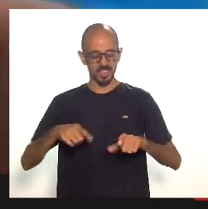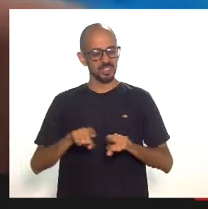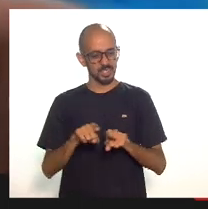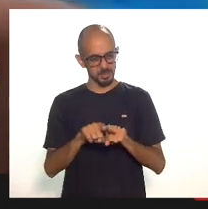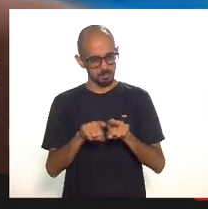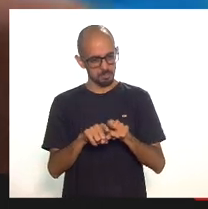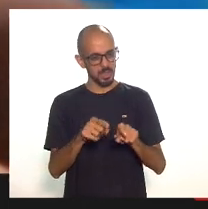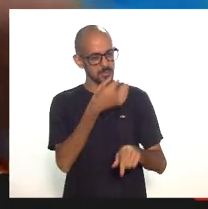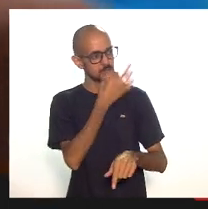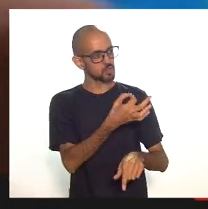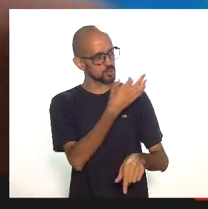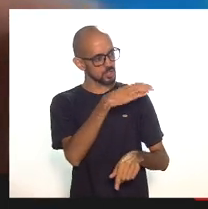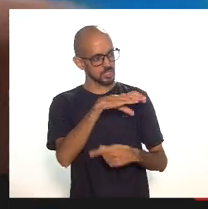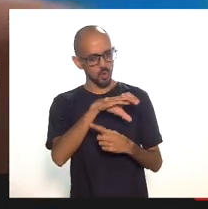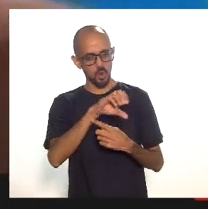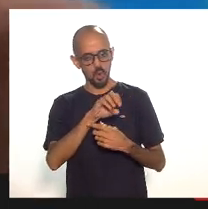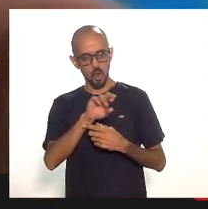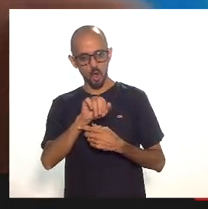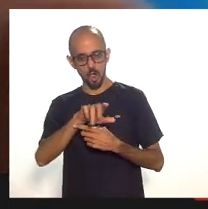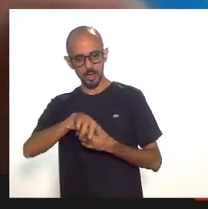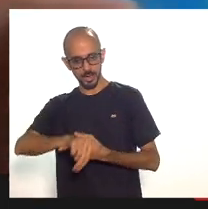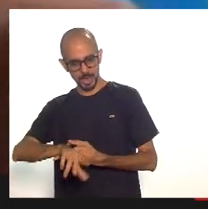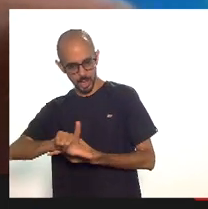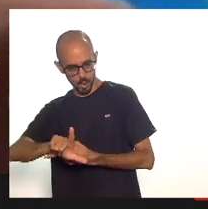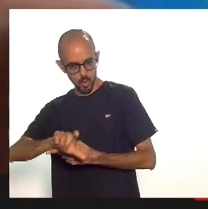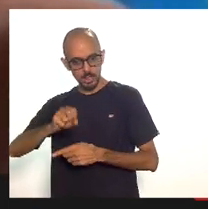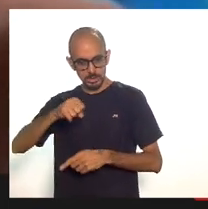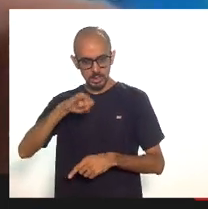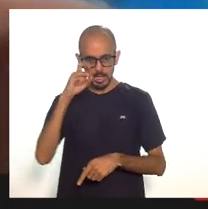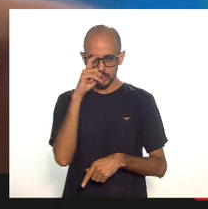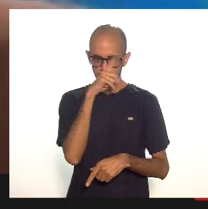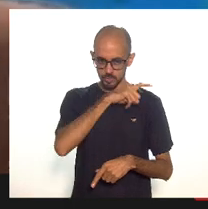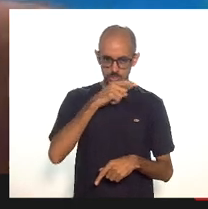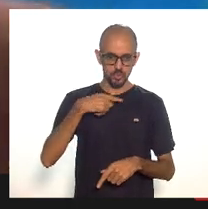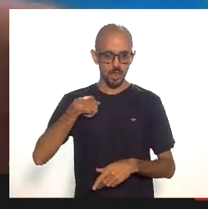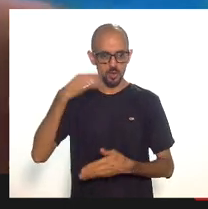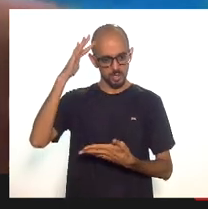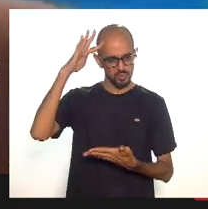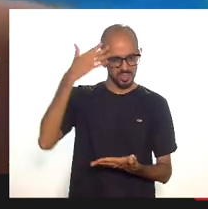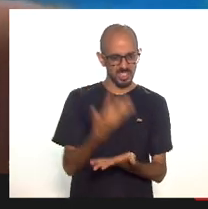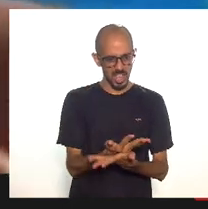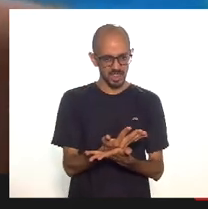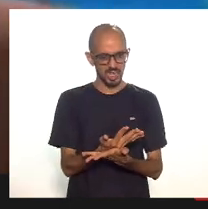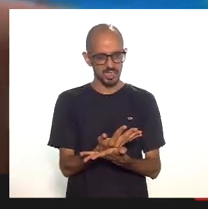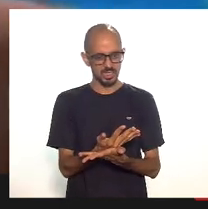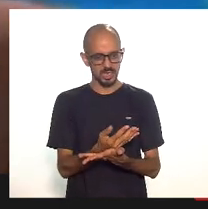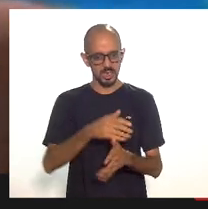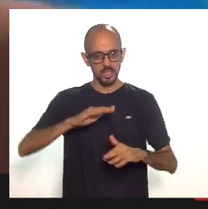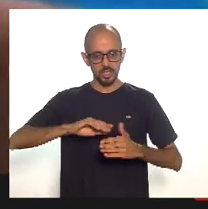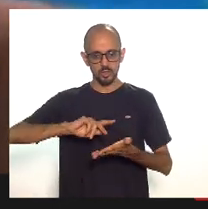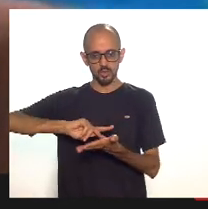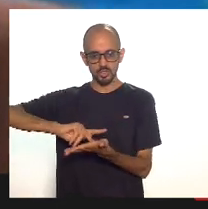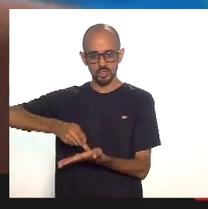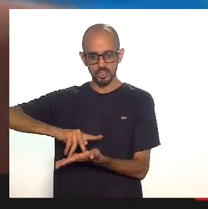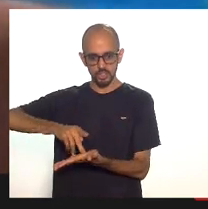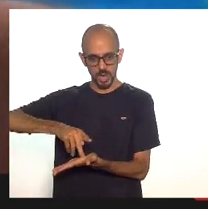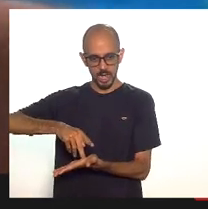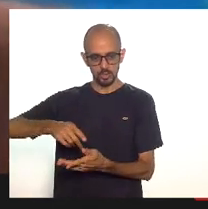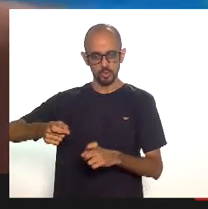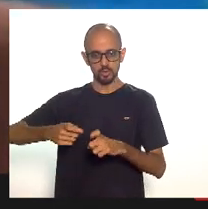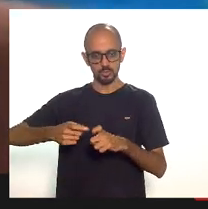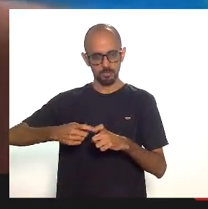Vério na questão da contratação. Se está tão difícil assim, eu tenho certeza que as entidades, como o Sindicato dos Médicos, Enfermeiros,